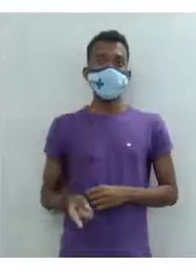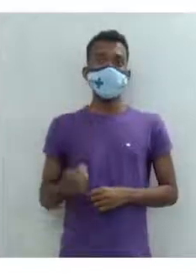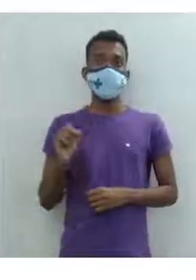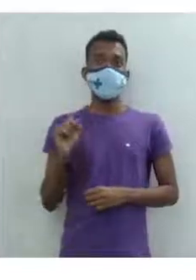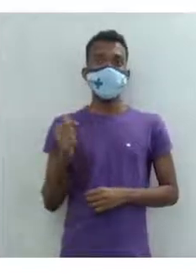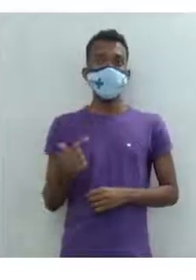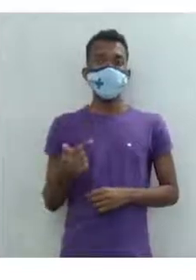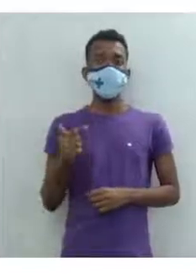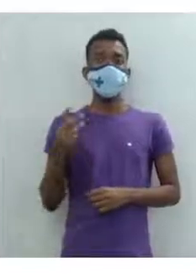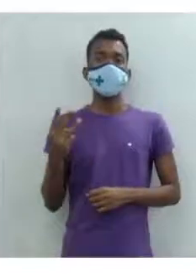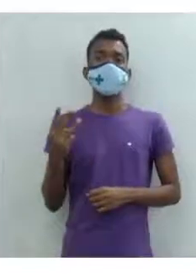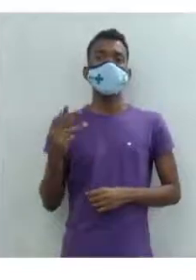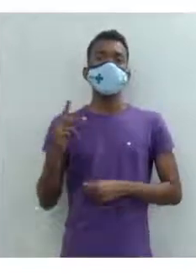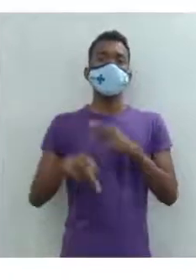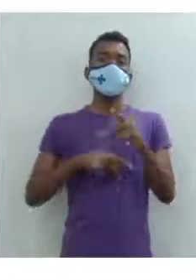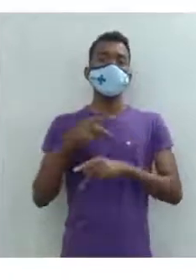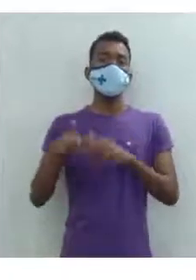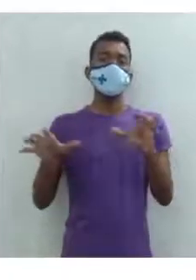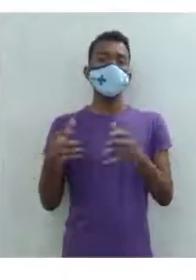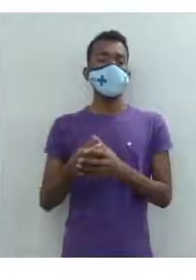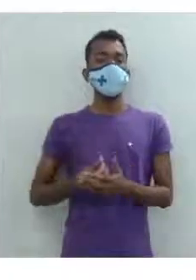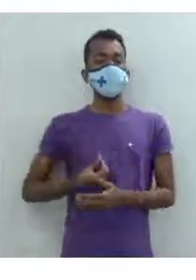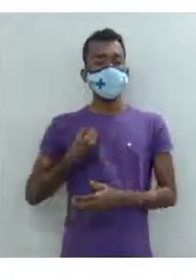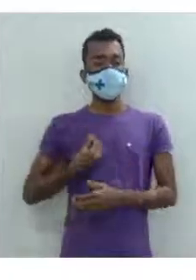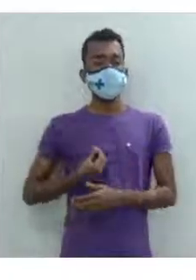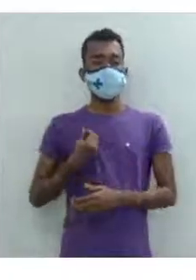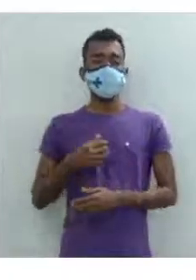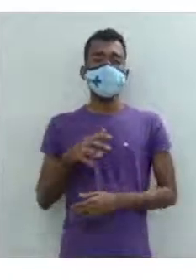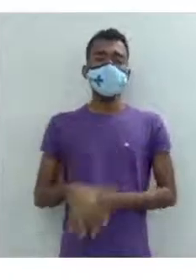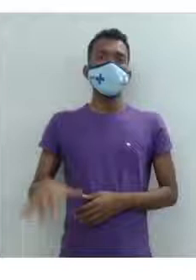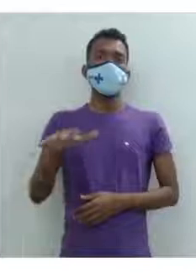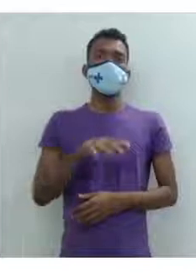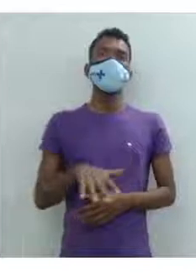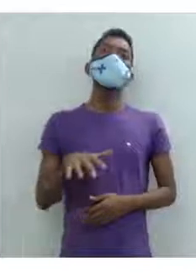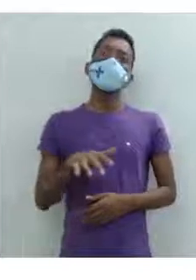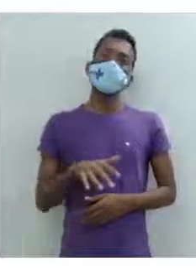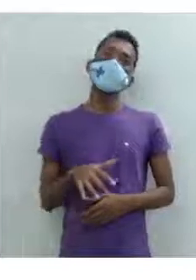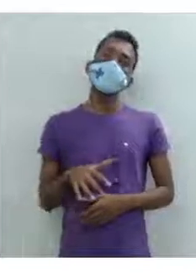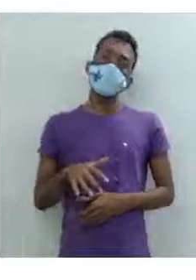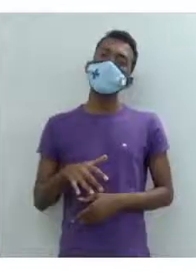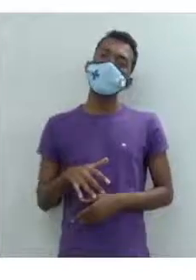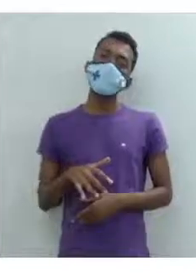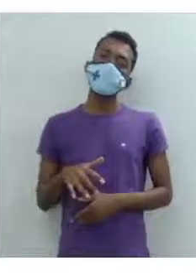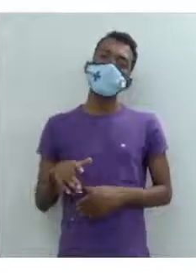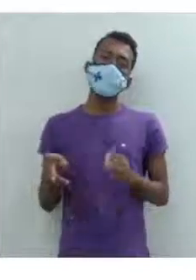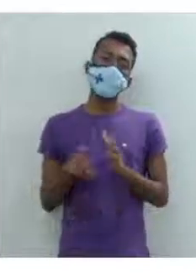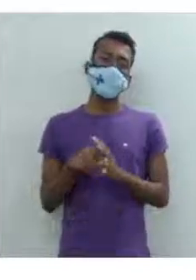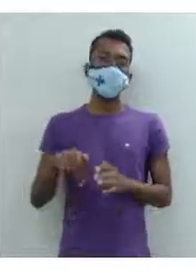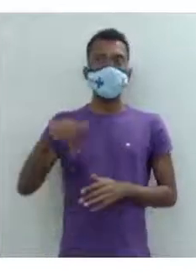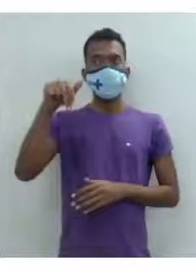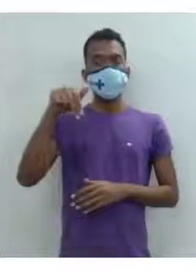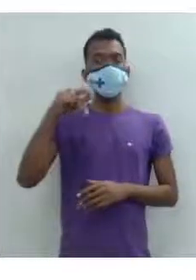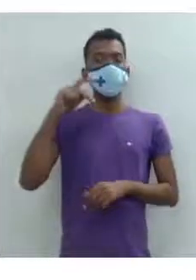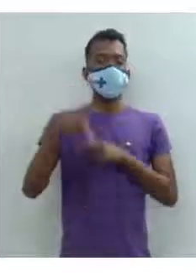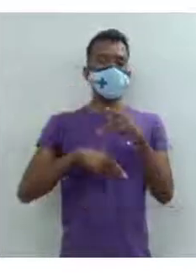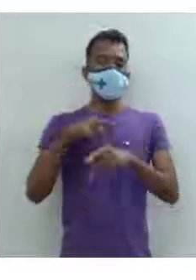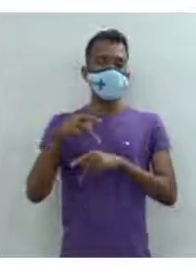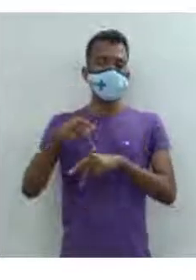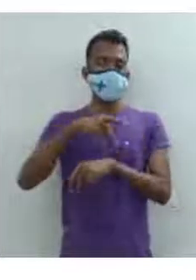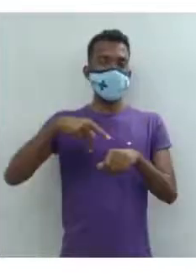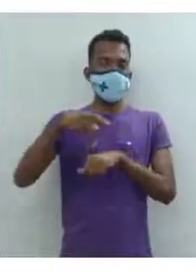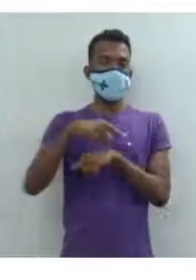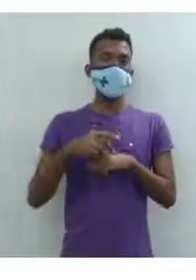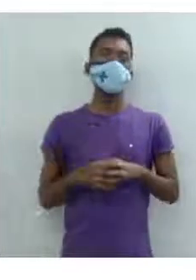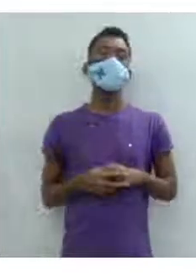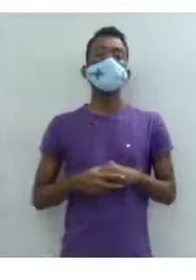305.873 povos, né, habitando a região do estado, da região norte do país, né? Então,